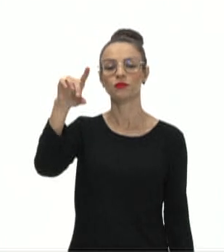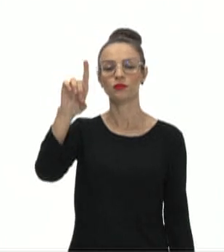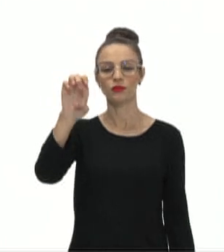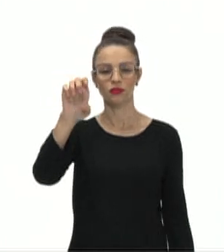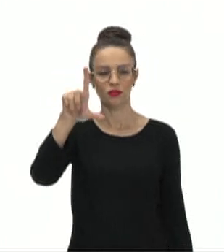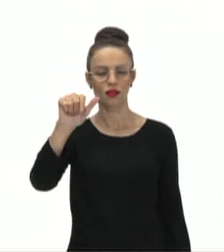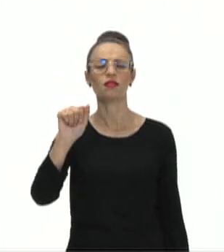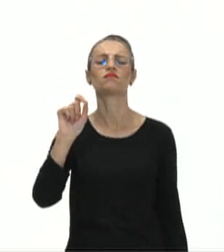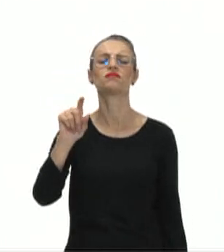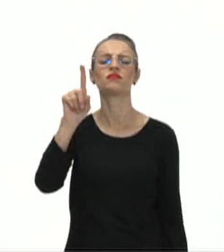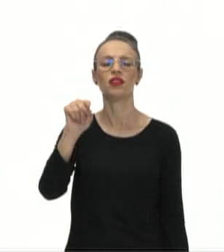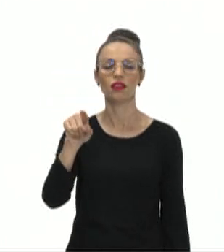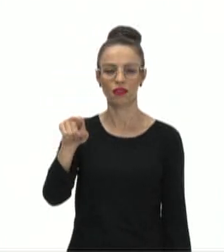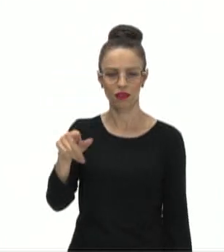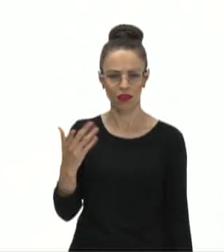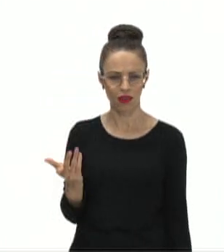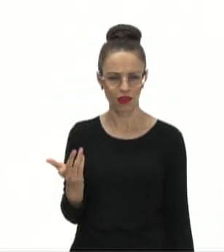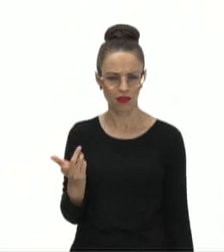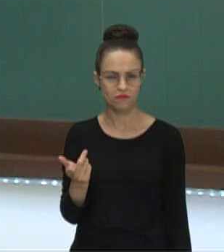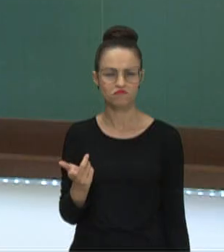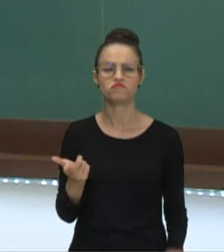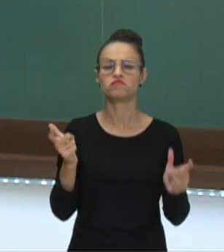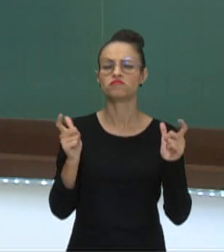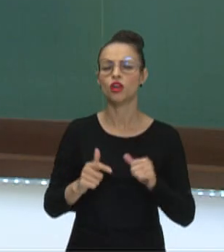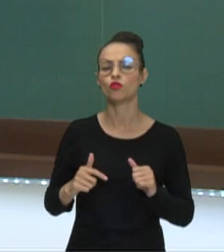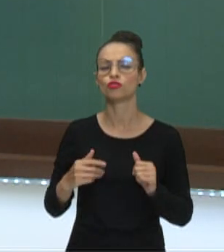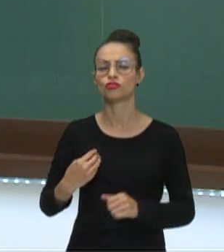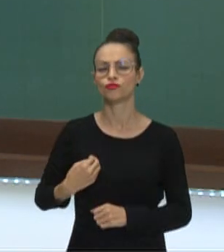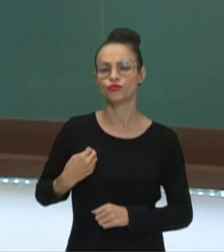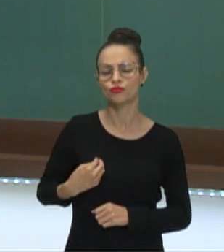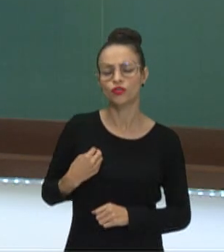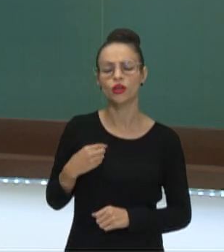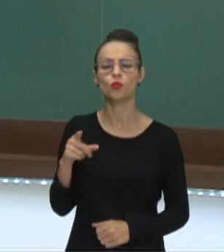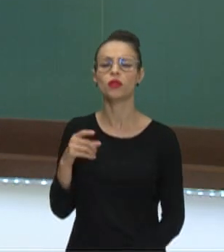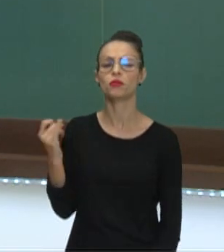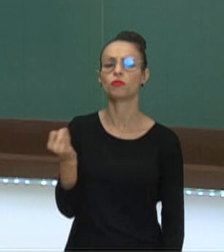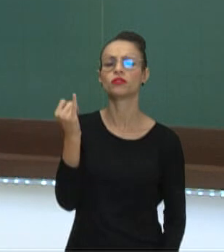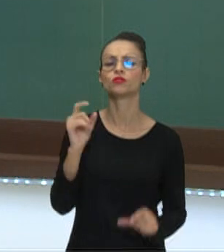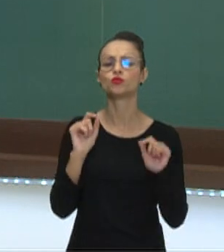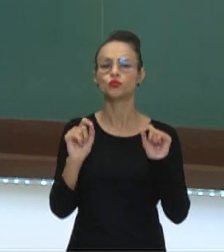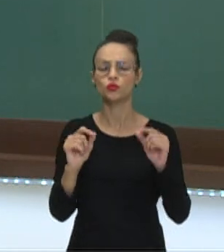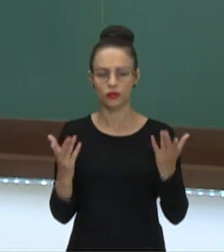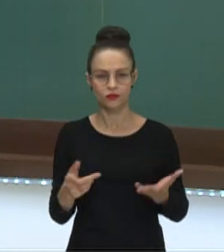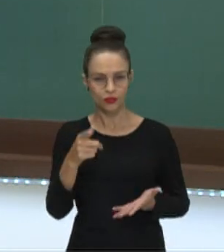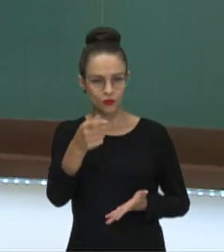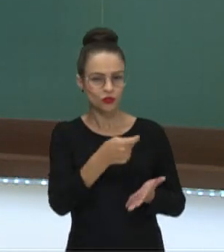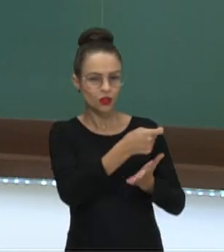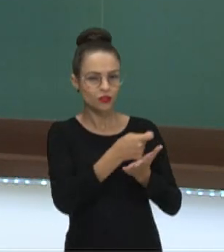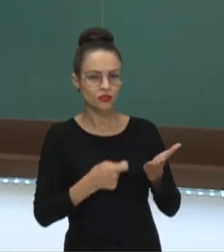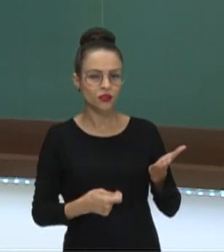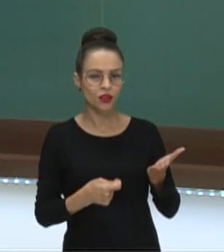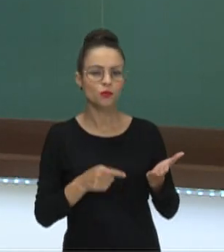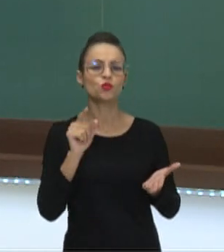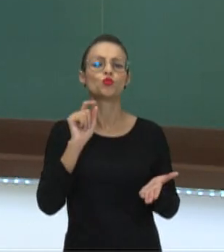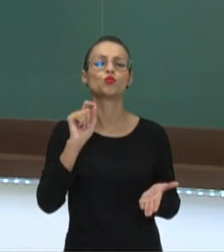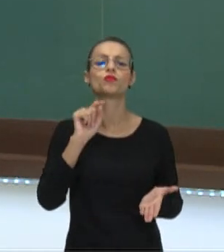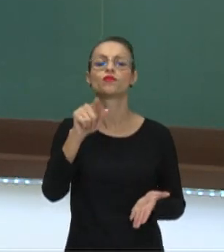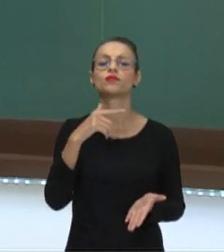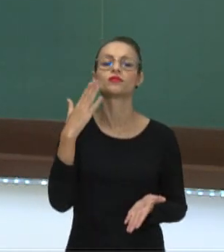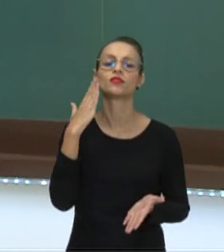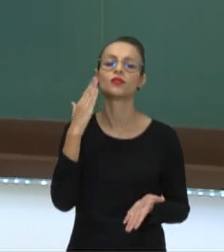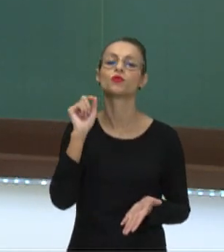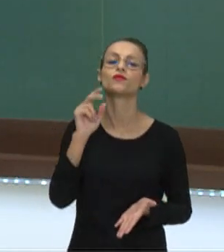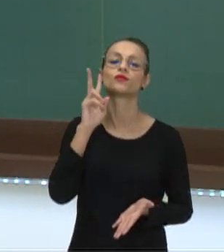foi Nelson Mandela? De onde ele era? Qual foi a importância dele? Então, escreve um pouquinho o que você sabe, o que